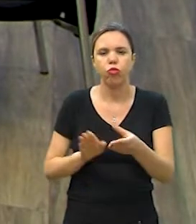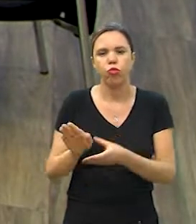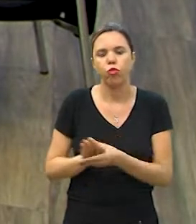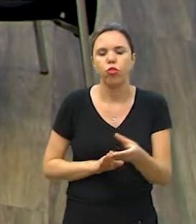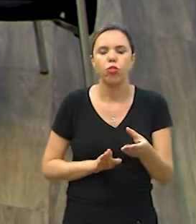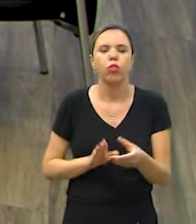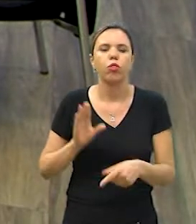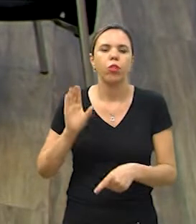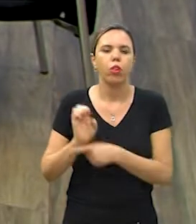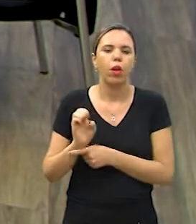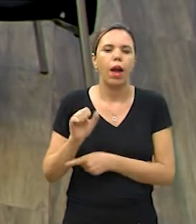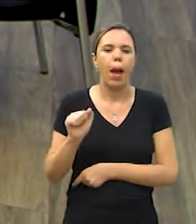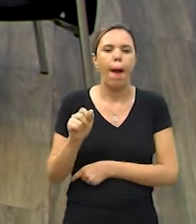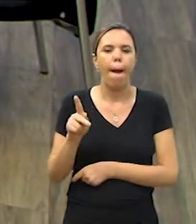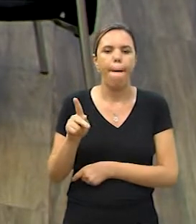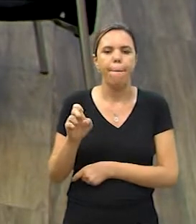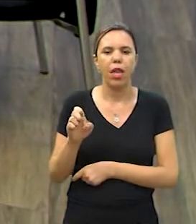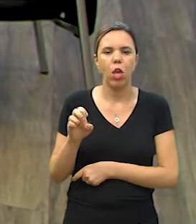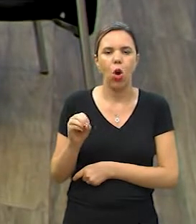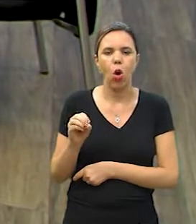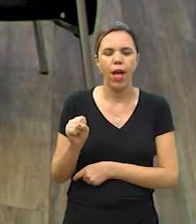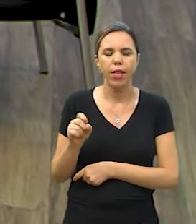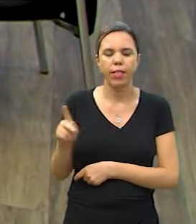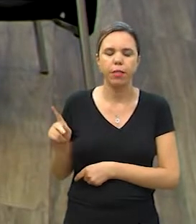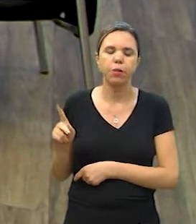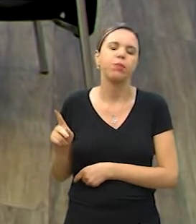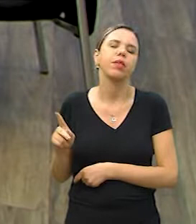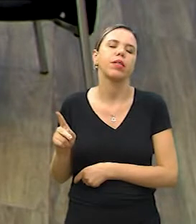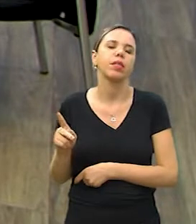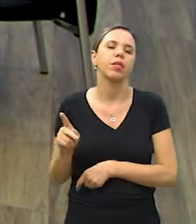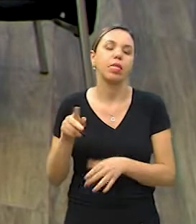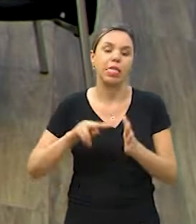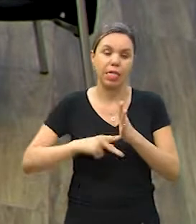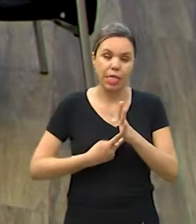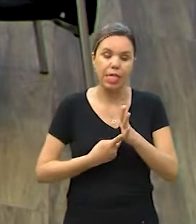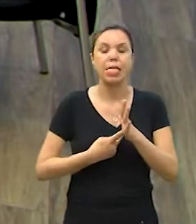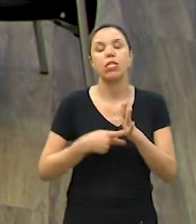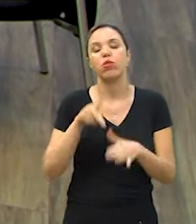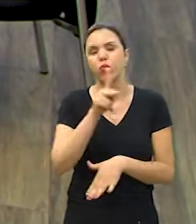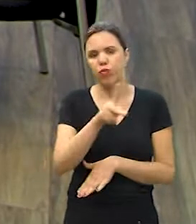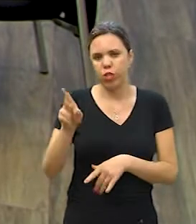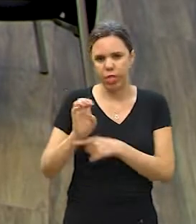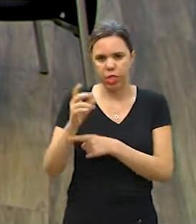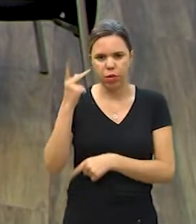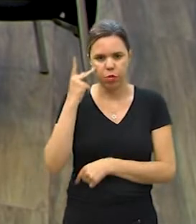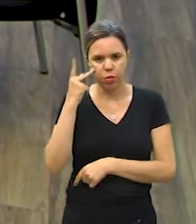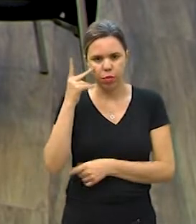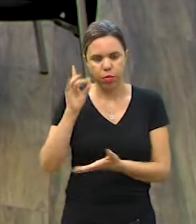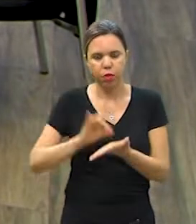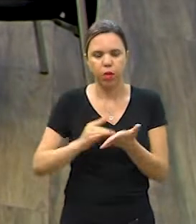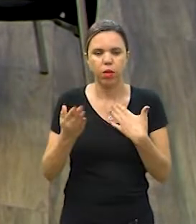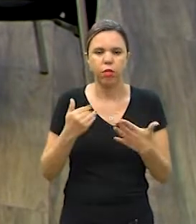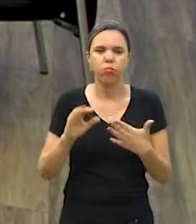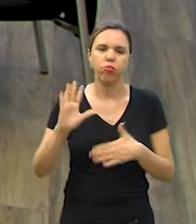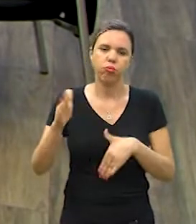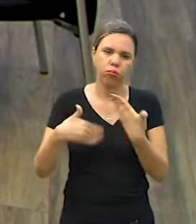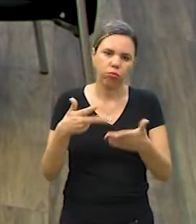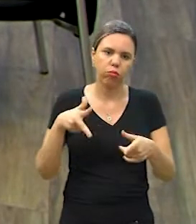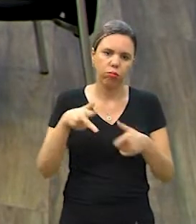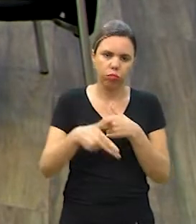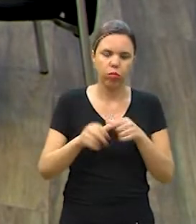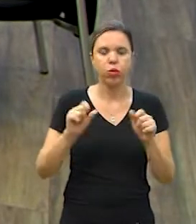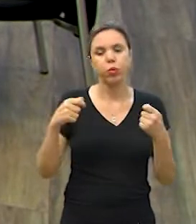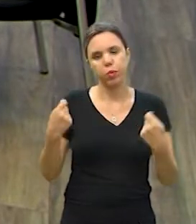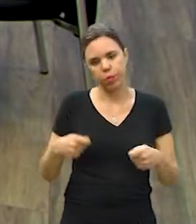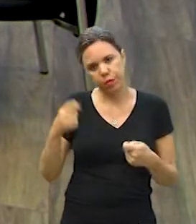da APOESP, o Sindicato dos Professores do Ensino Oficial do Estado de São Paulo. Lembrando que o debate vai acontecer,